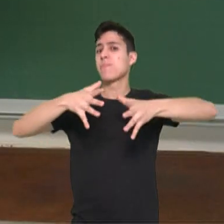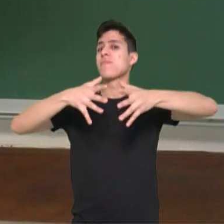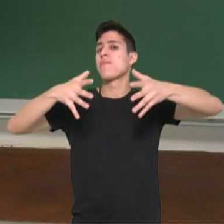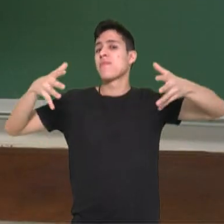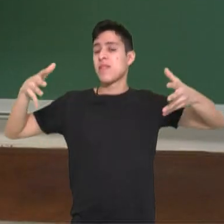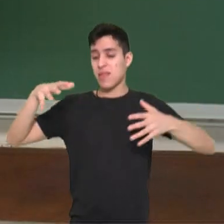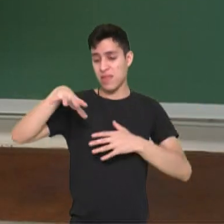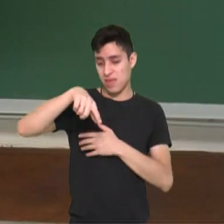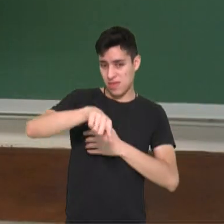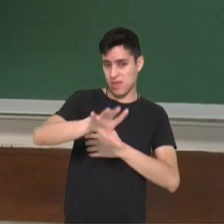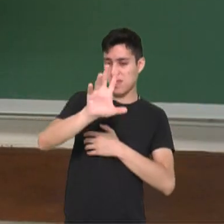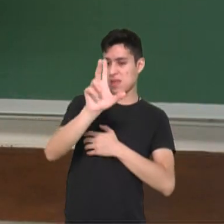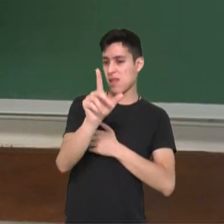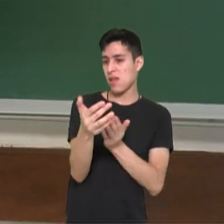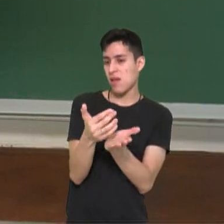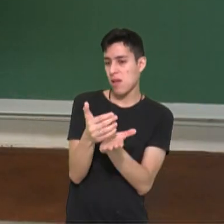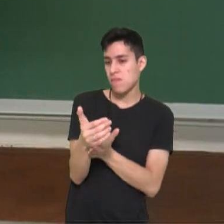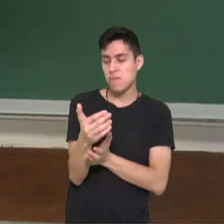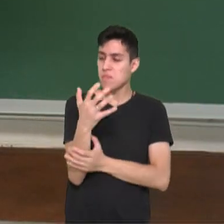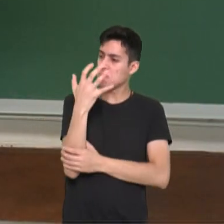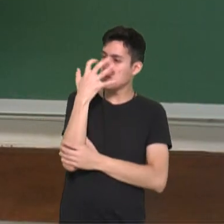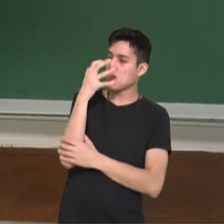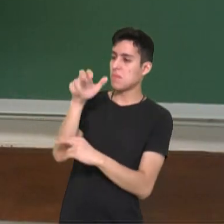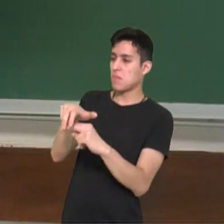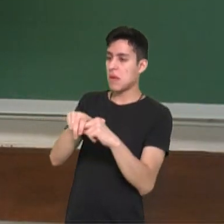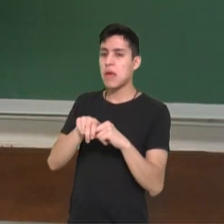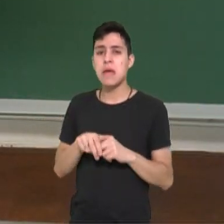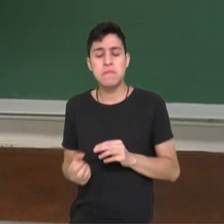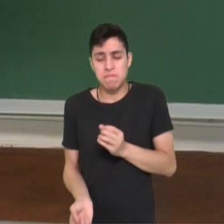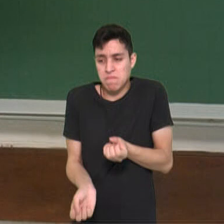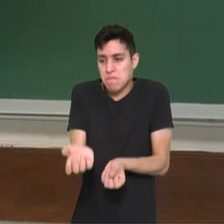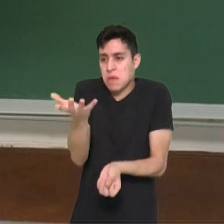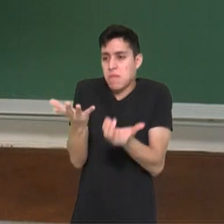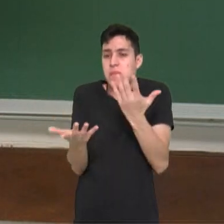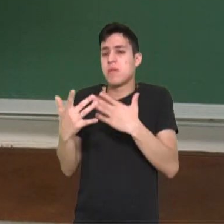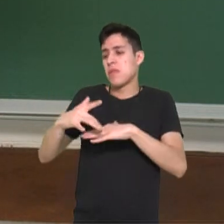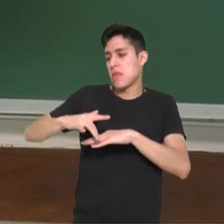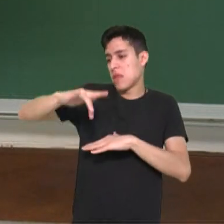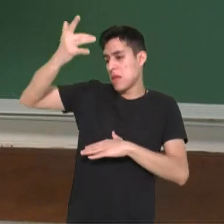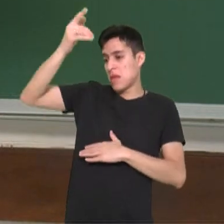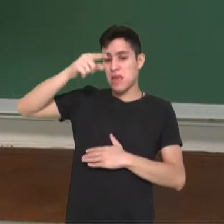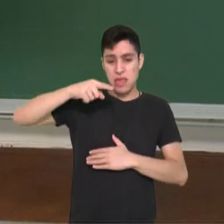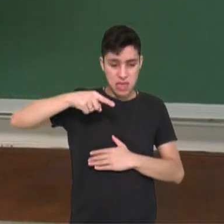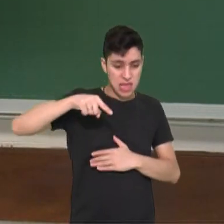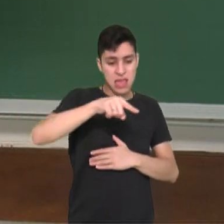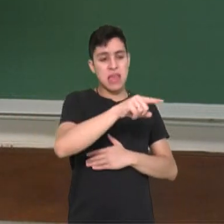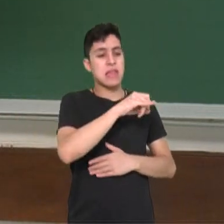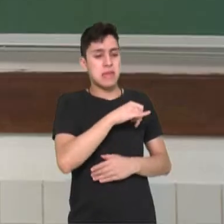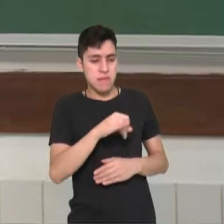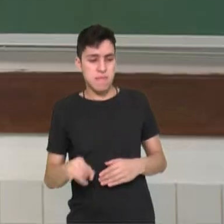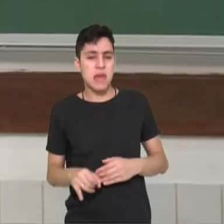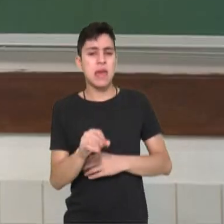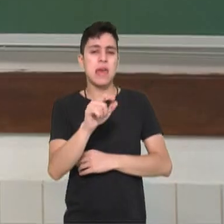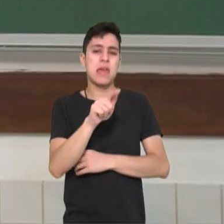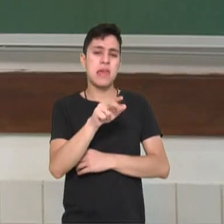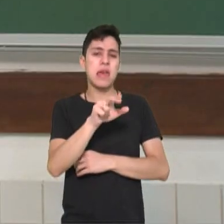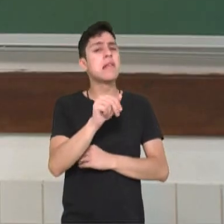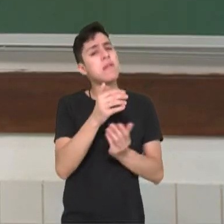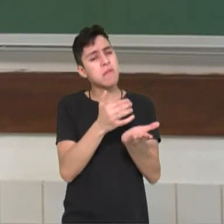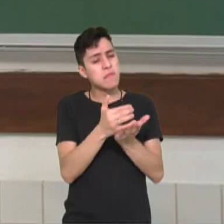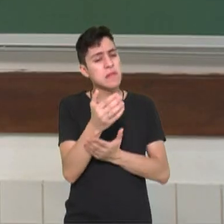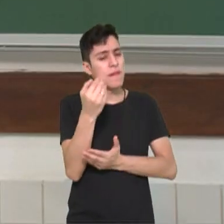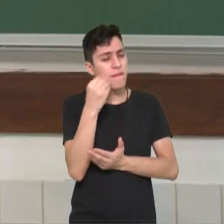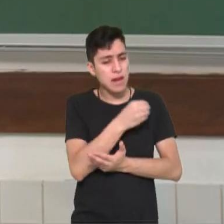regiões da África vão começar a se destacar com essa produção do ouro. Esse Império de Gana, ele vai sendo enfraquecido e ele vai